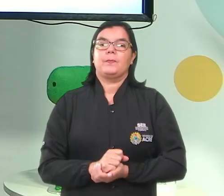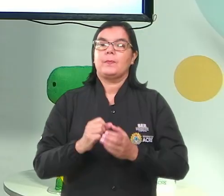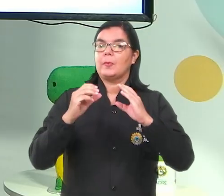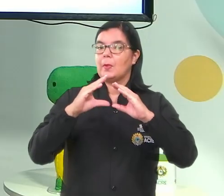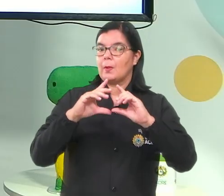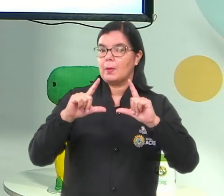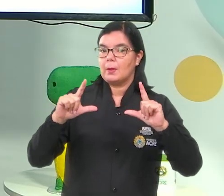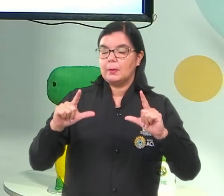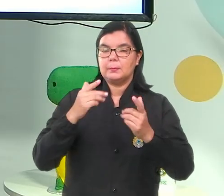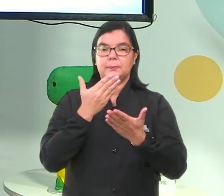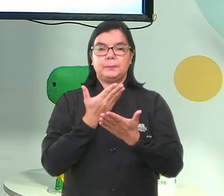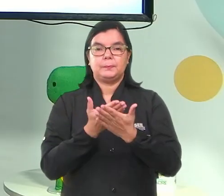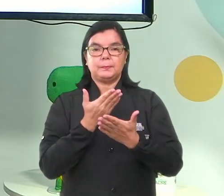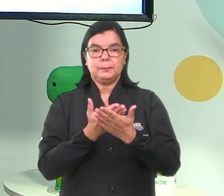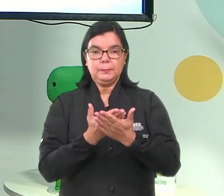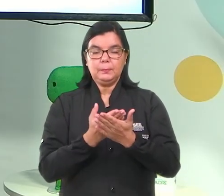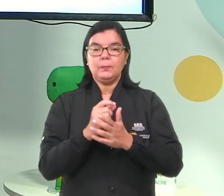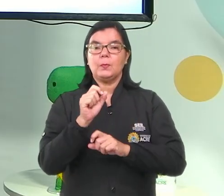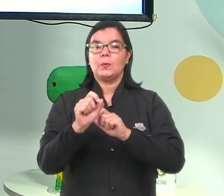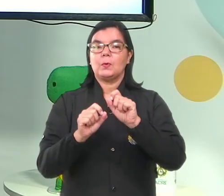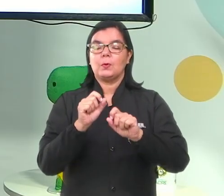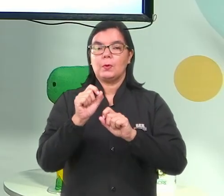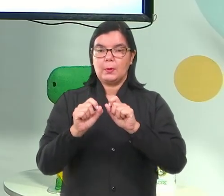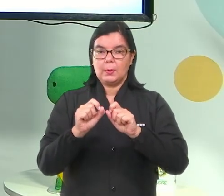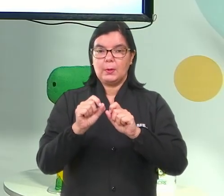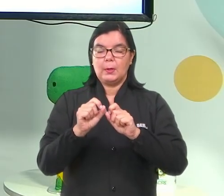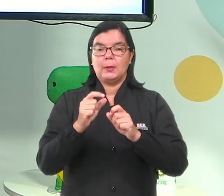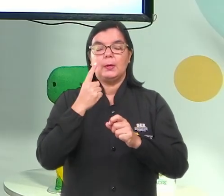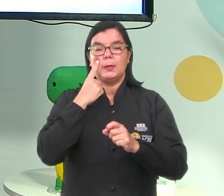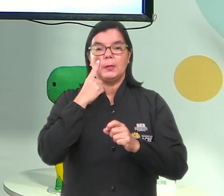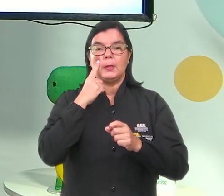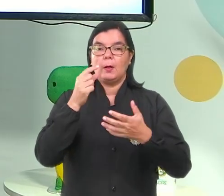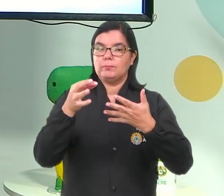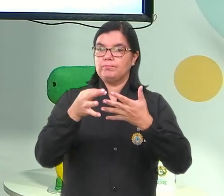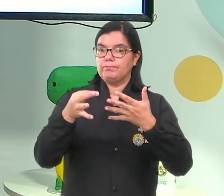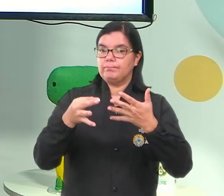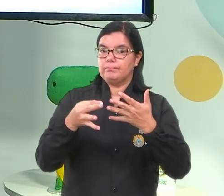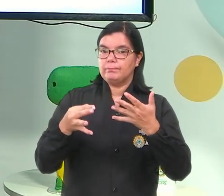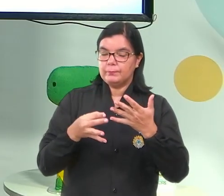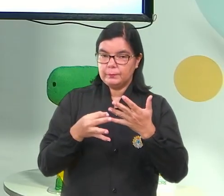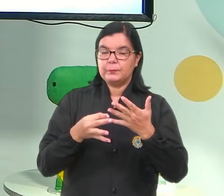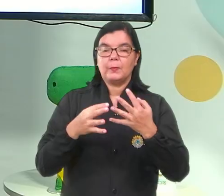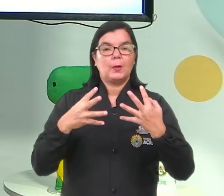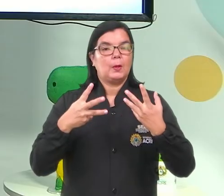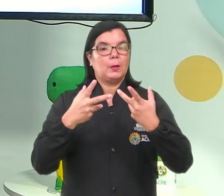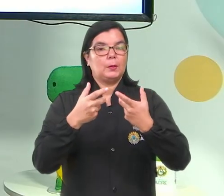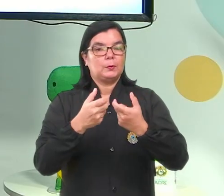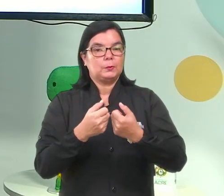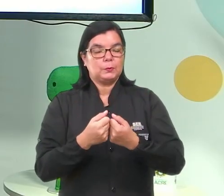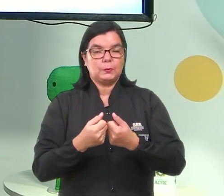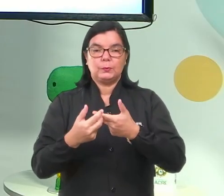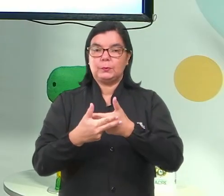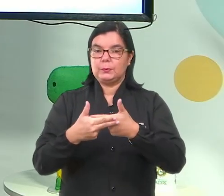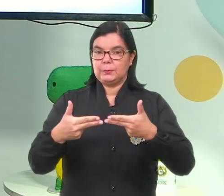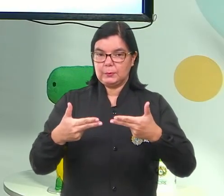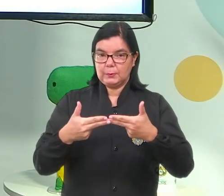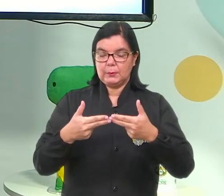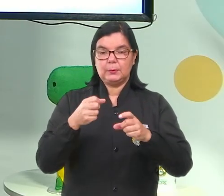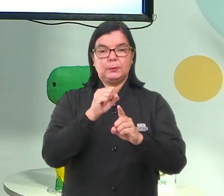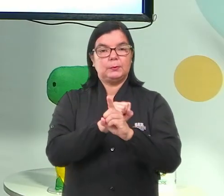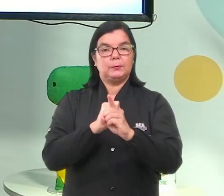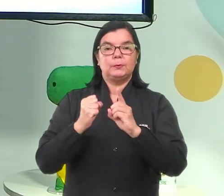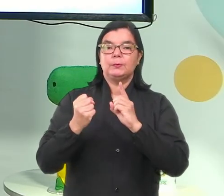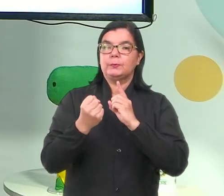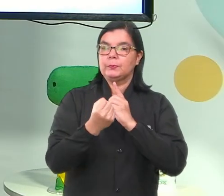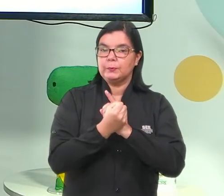que esses estudos, eles acabam apontando, digamos assim, a todos os fatores